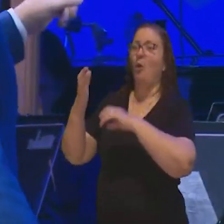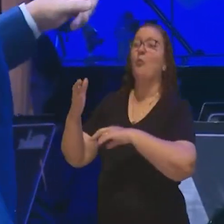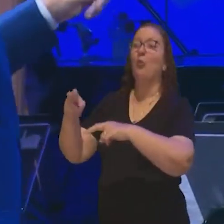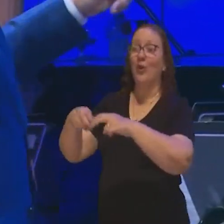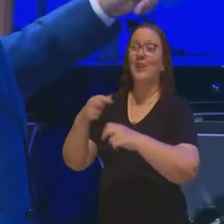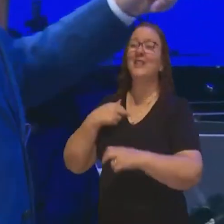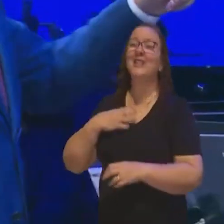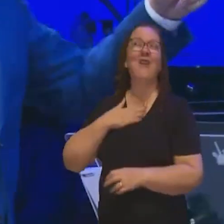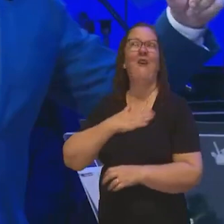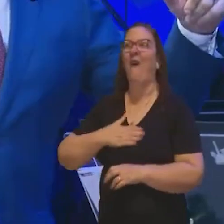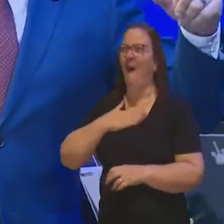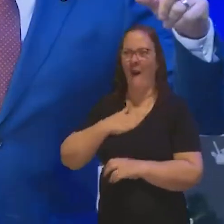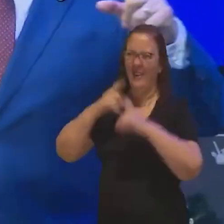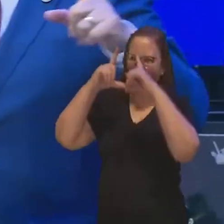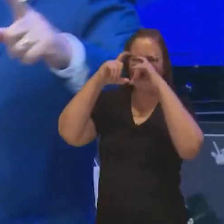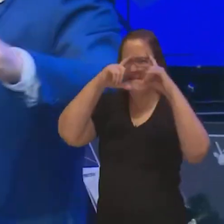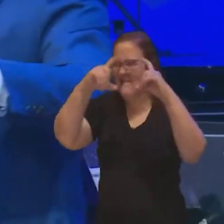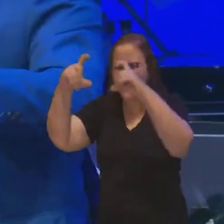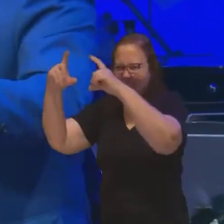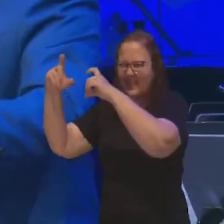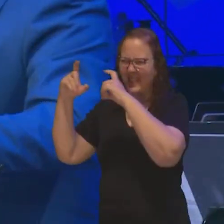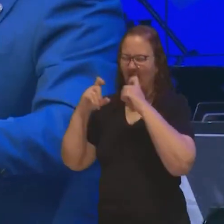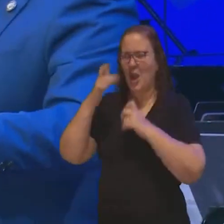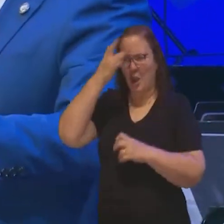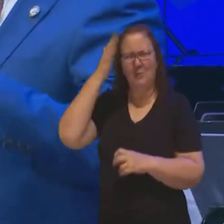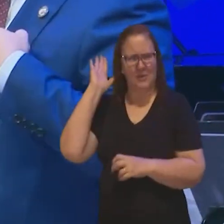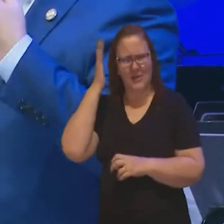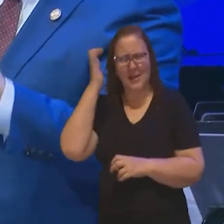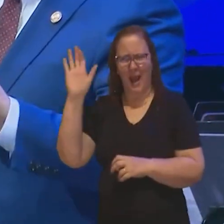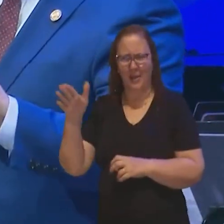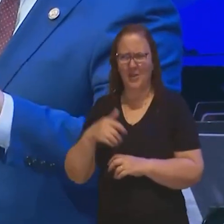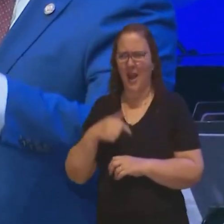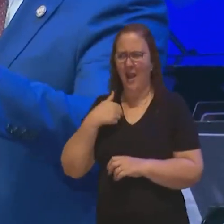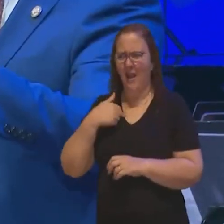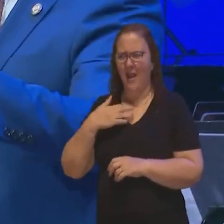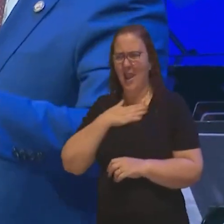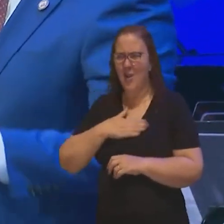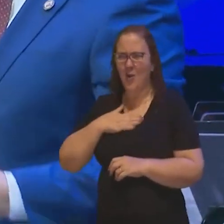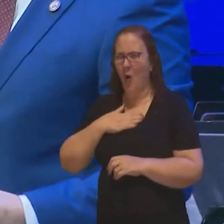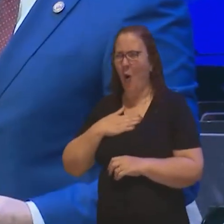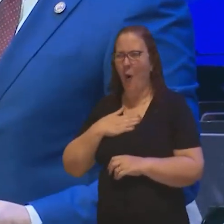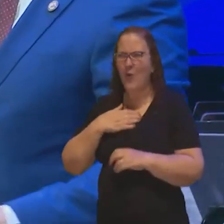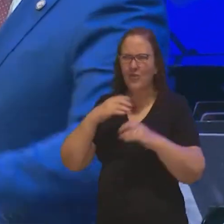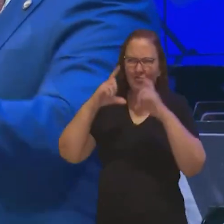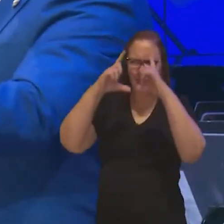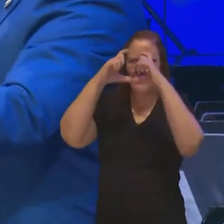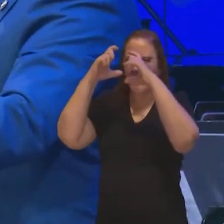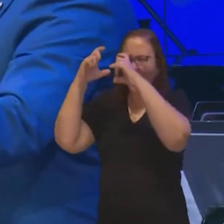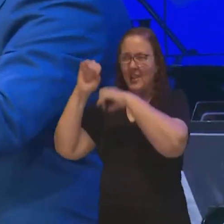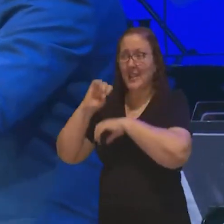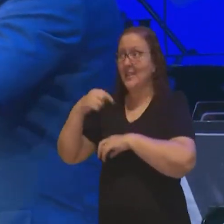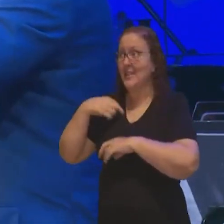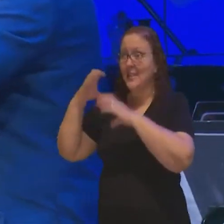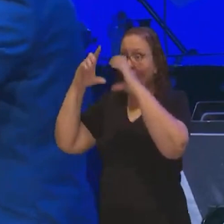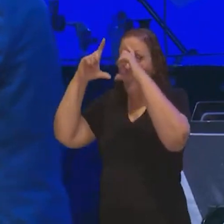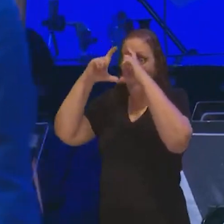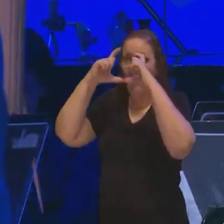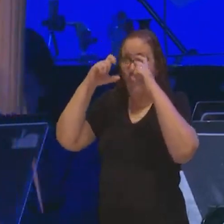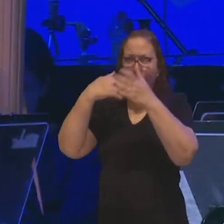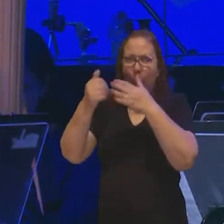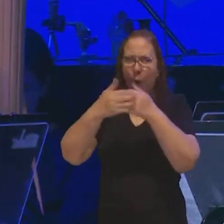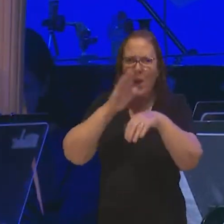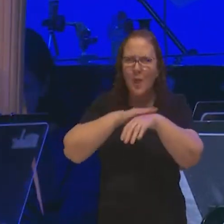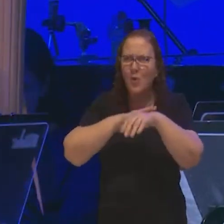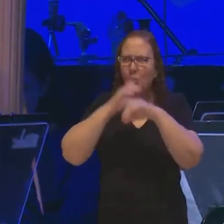fotografia. O pessoal aqui sabe na igreja que eu gosto muito de fotografia. Se eu puder fotografar a qualquer